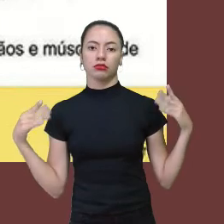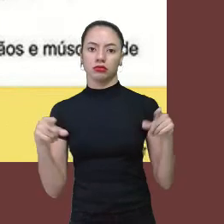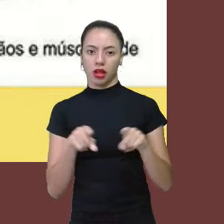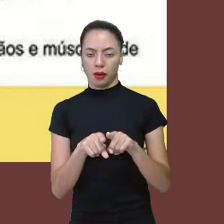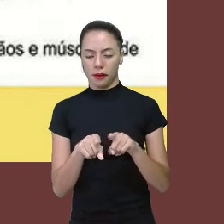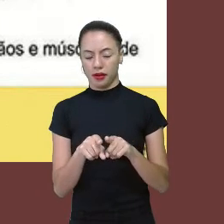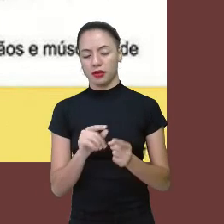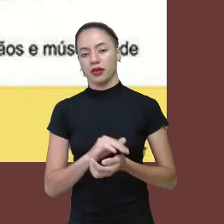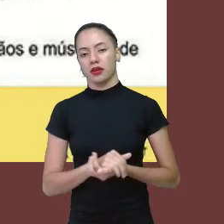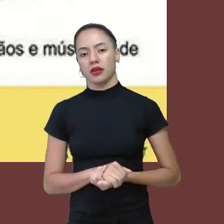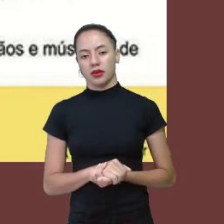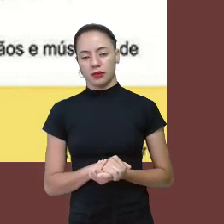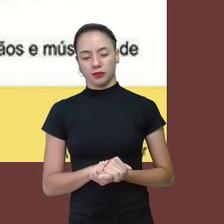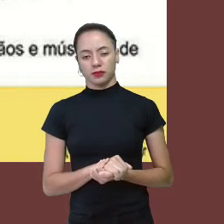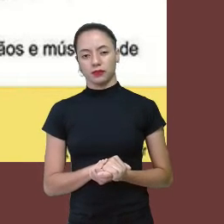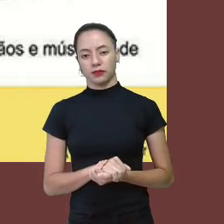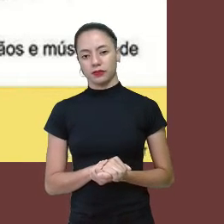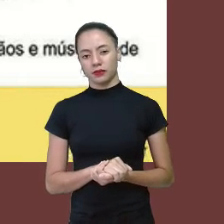Então, começa